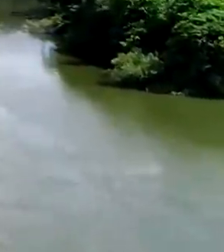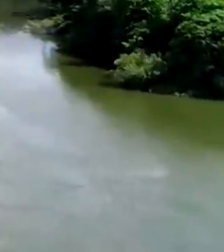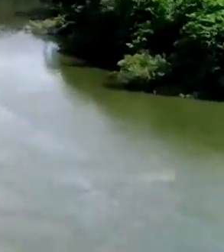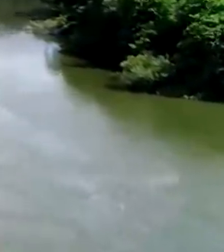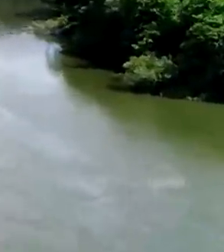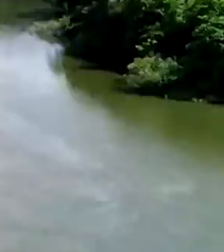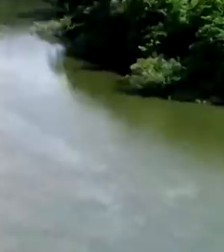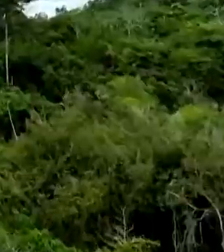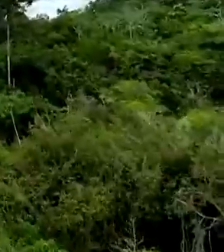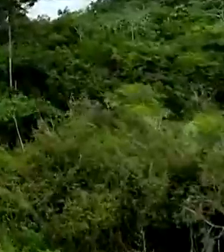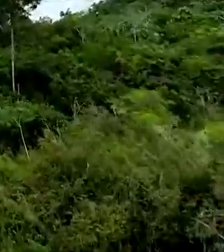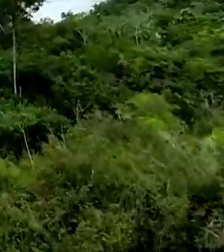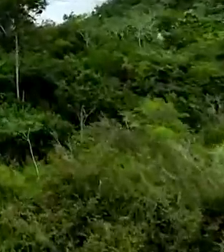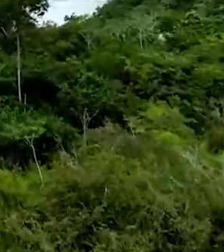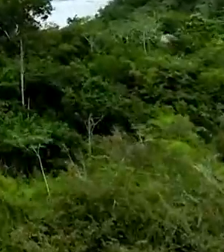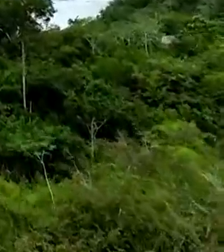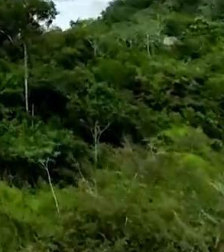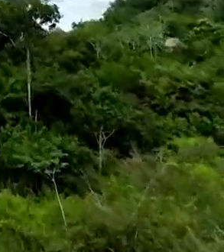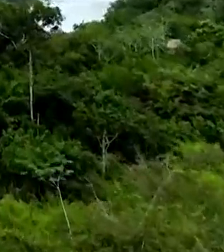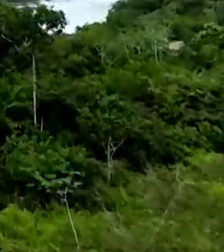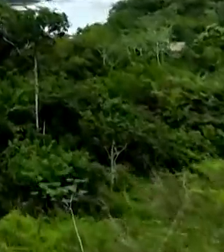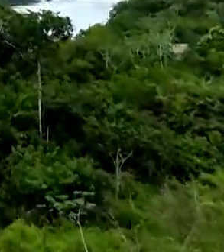E aí